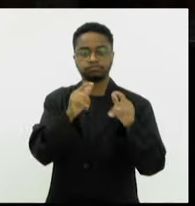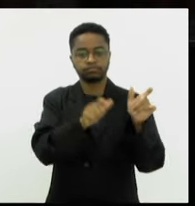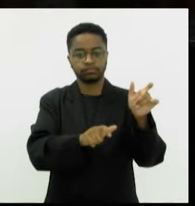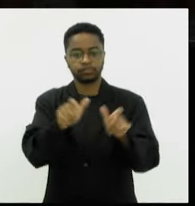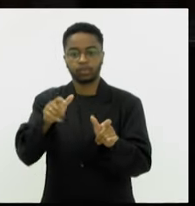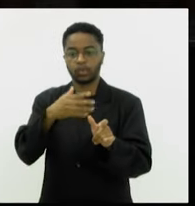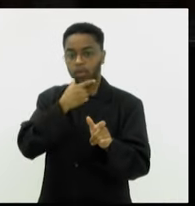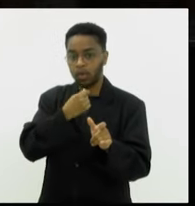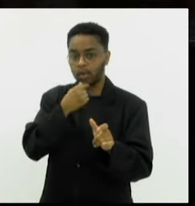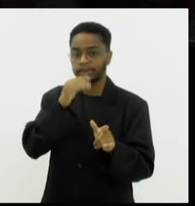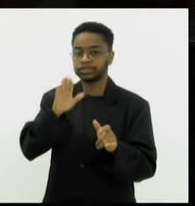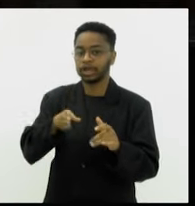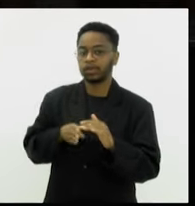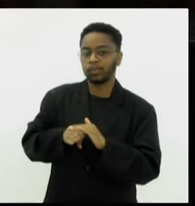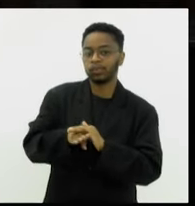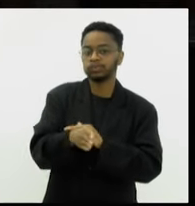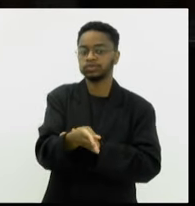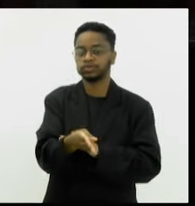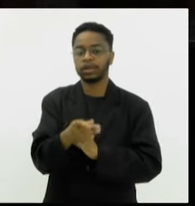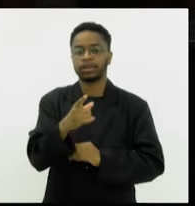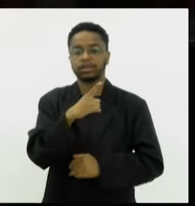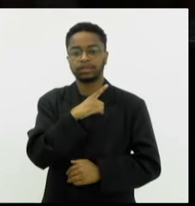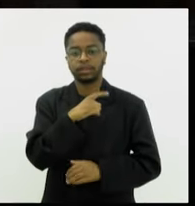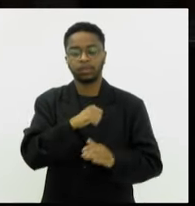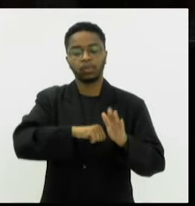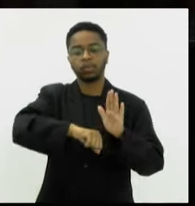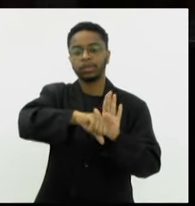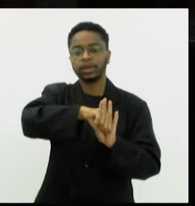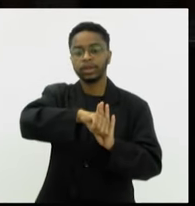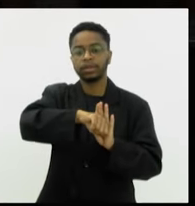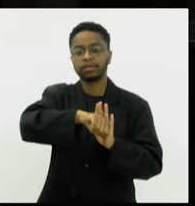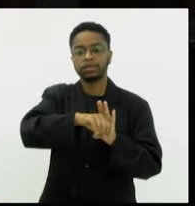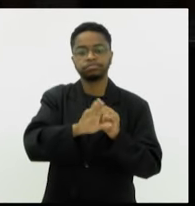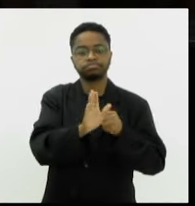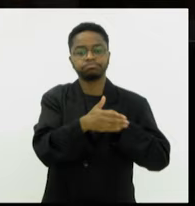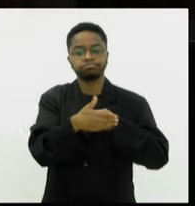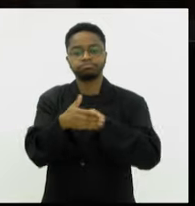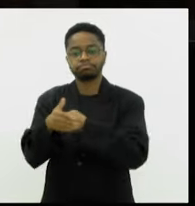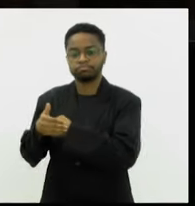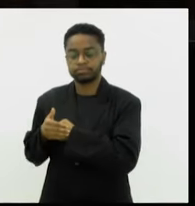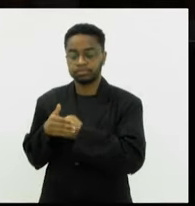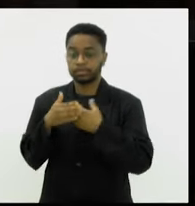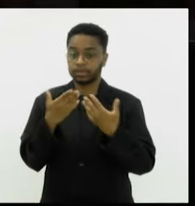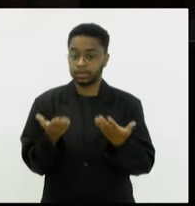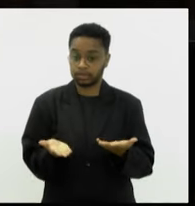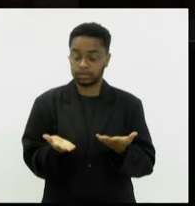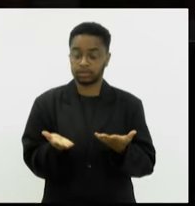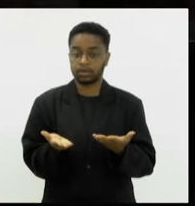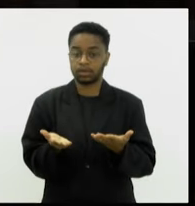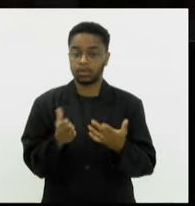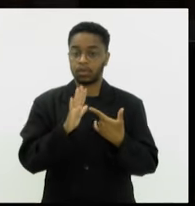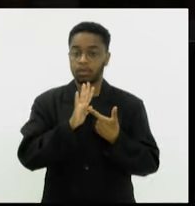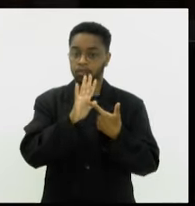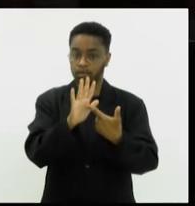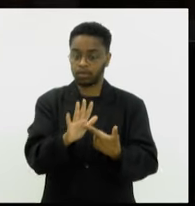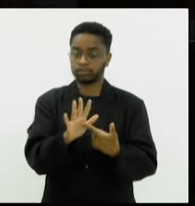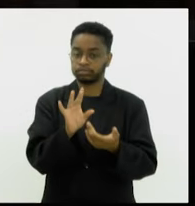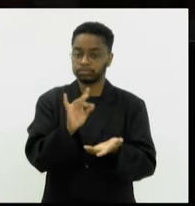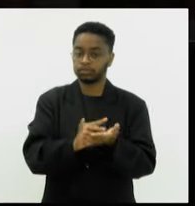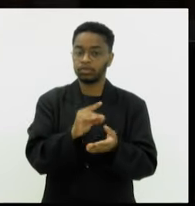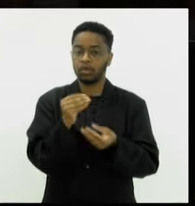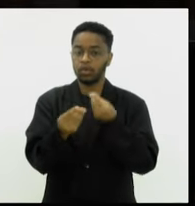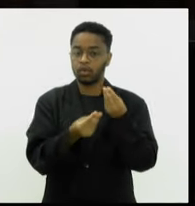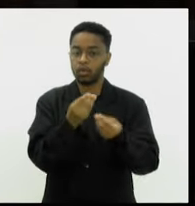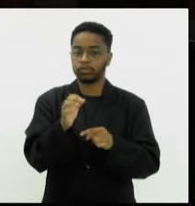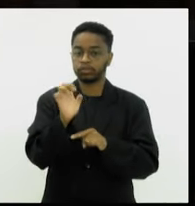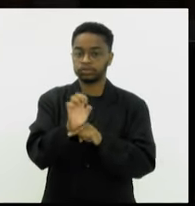estão acostumados a terem os seus crimes encobertos. Então, isso demonstra o quanto que o